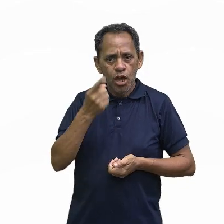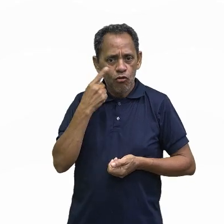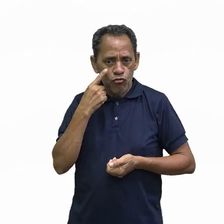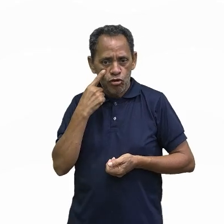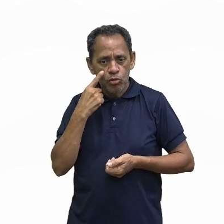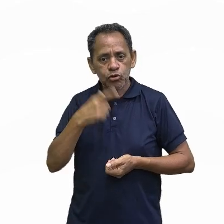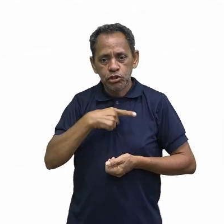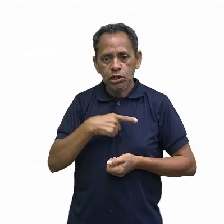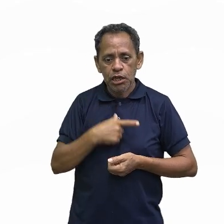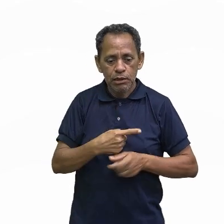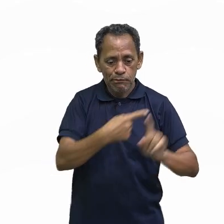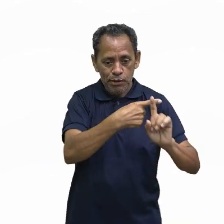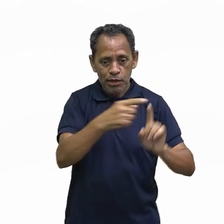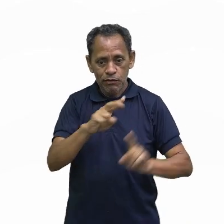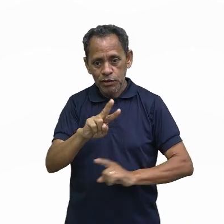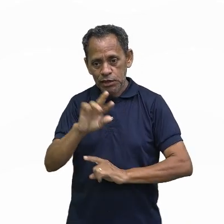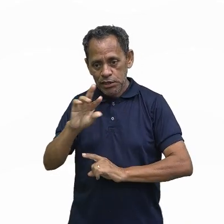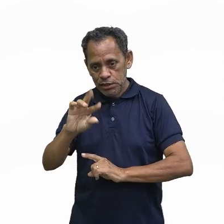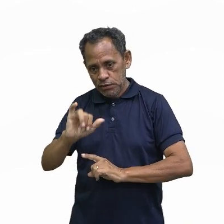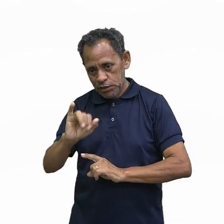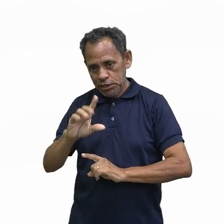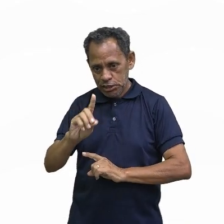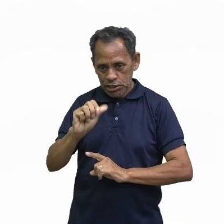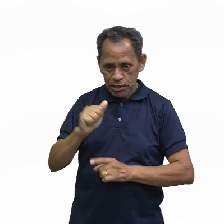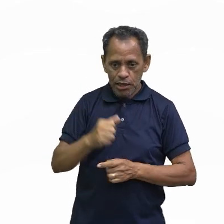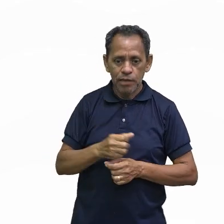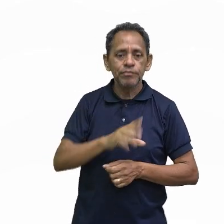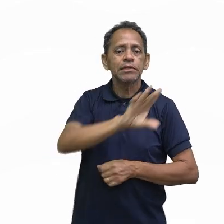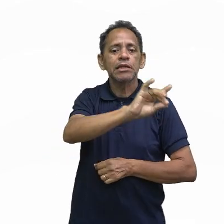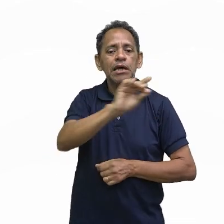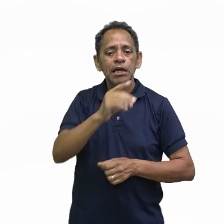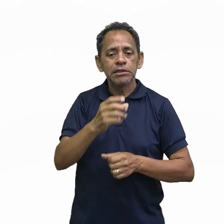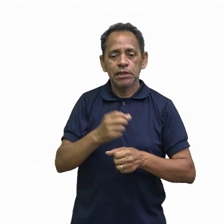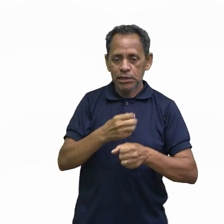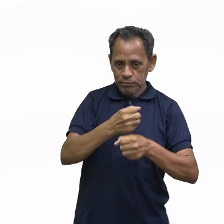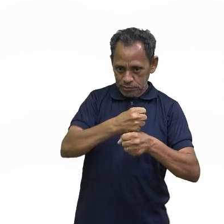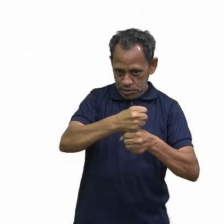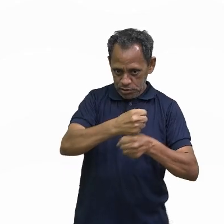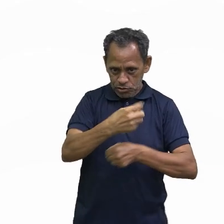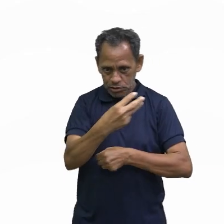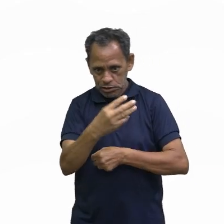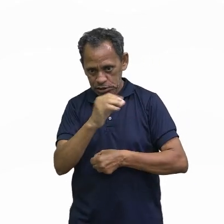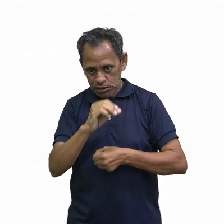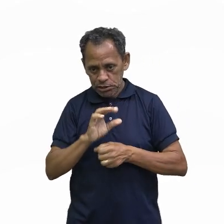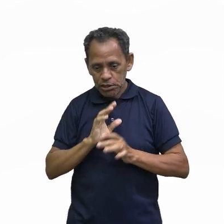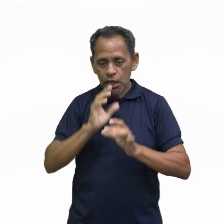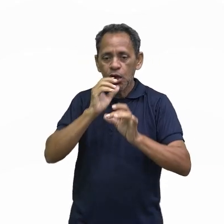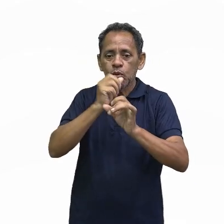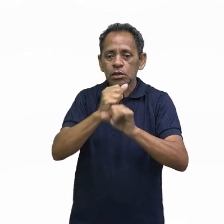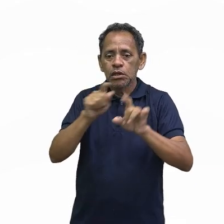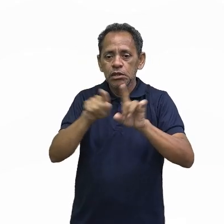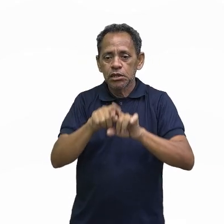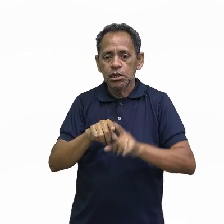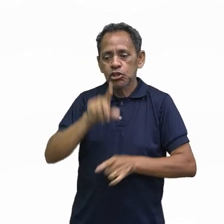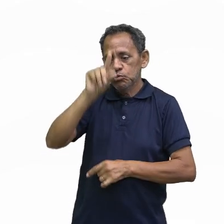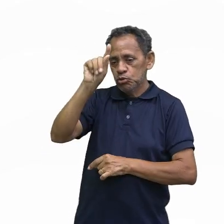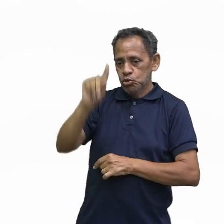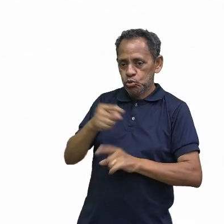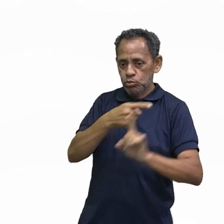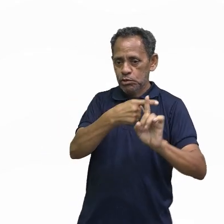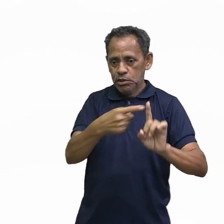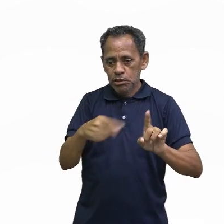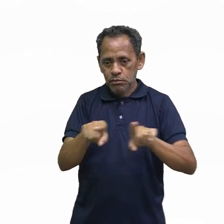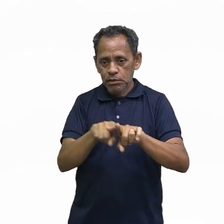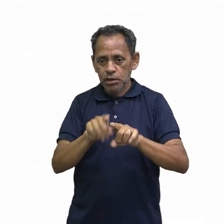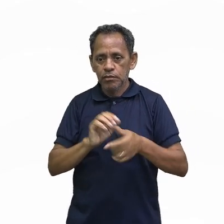meia-vida, e isso significa que a cada 30 anos, né, essa quantidade, ela se reduz pela metade, tá? Então, bora reforçar